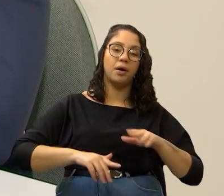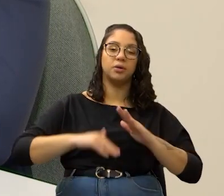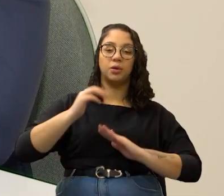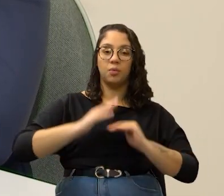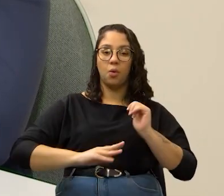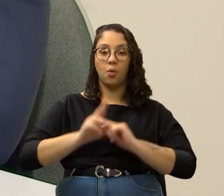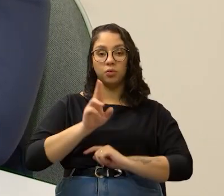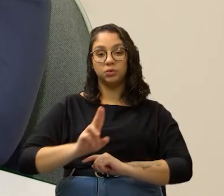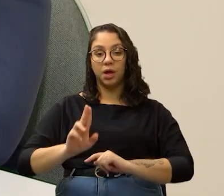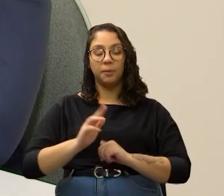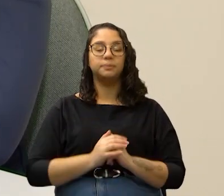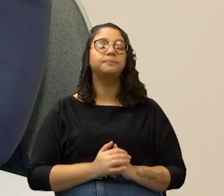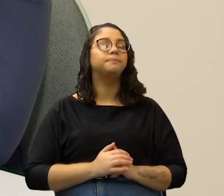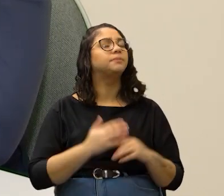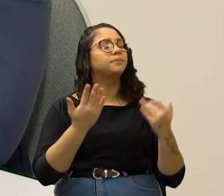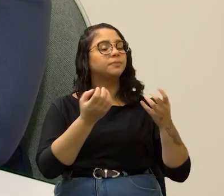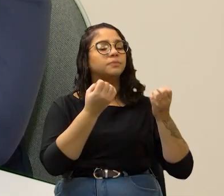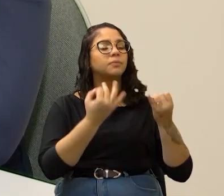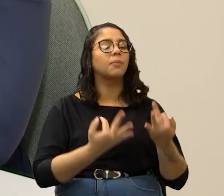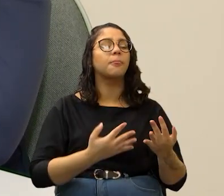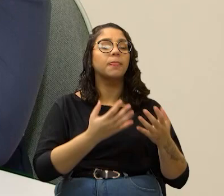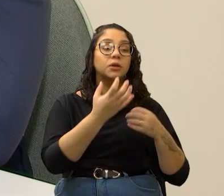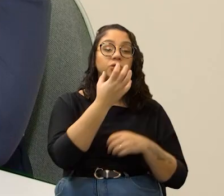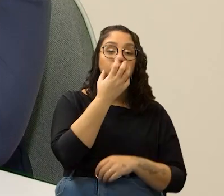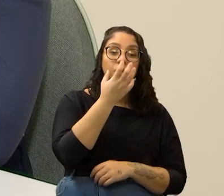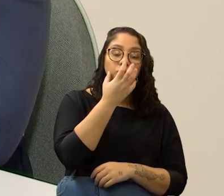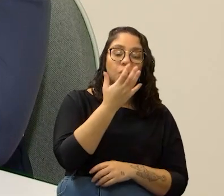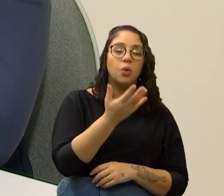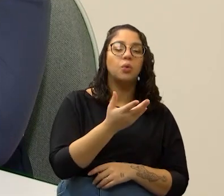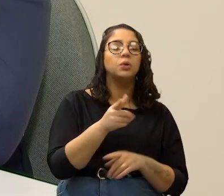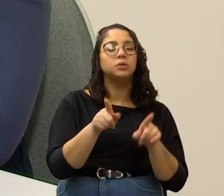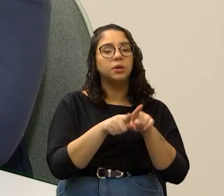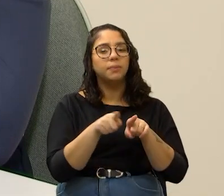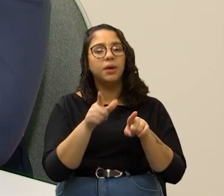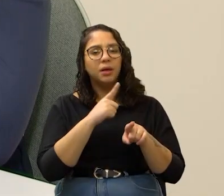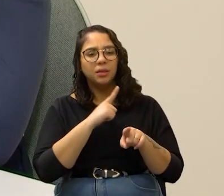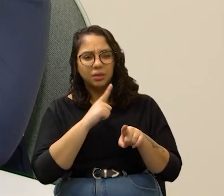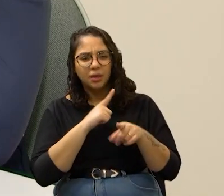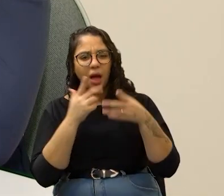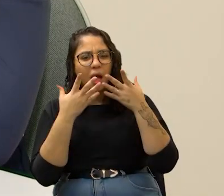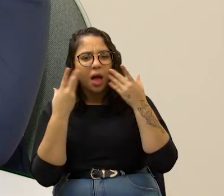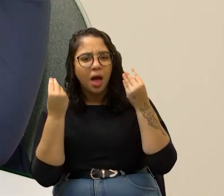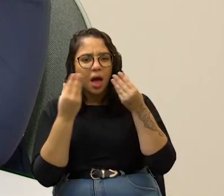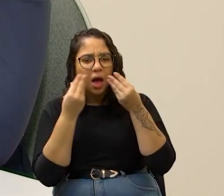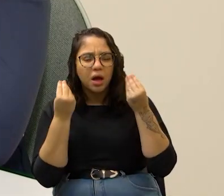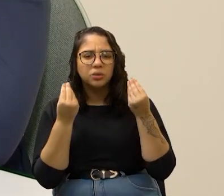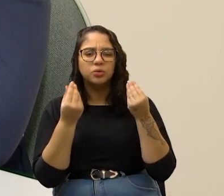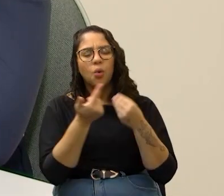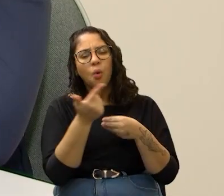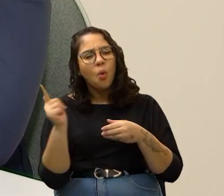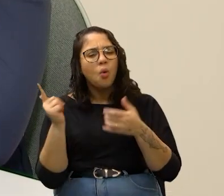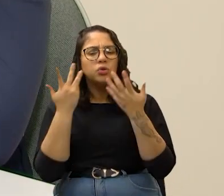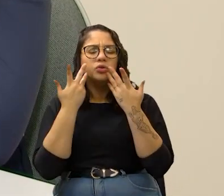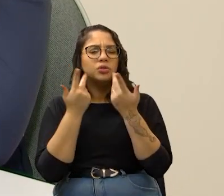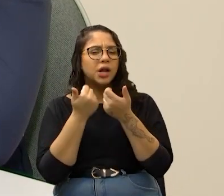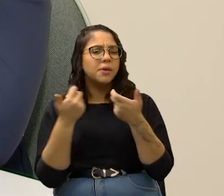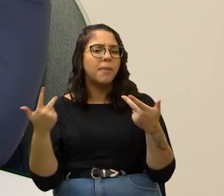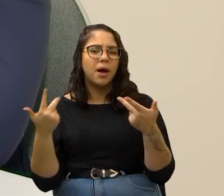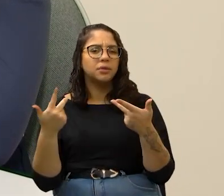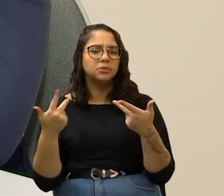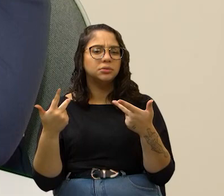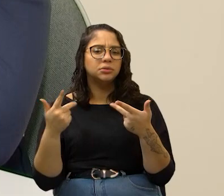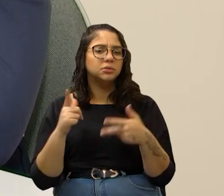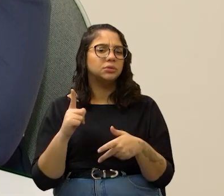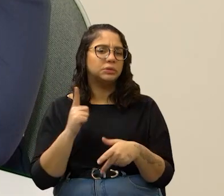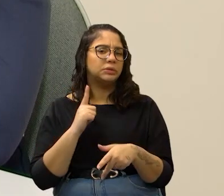né? E a gente está falando aqui no momento de cachorro. A gente também pode falar de gato, de outros